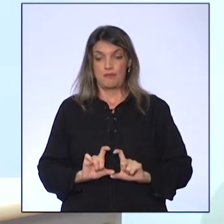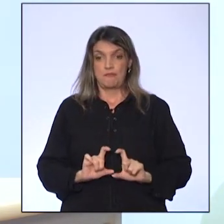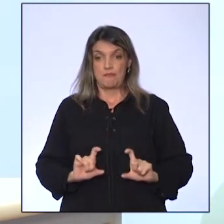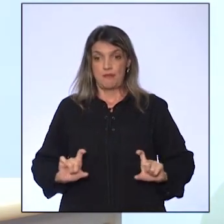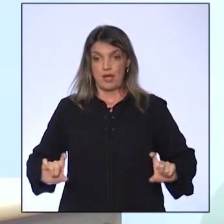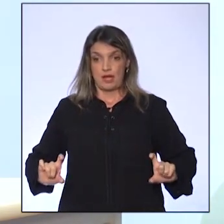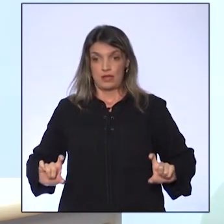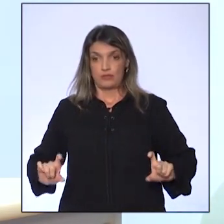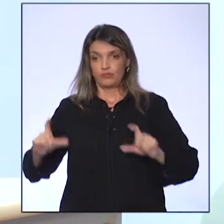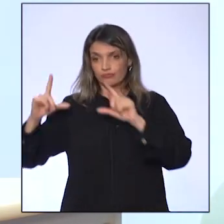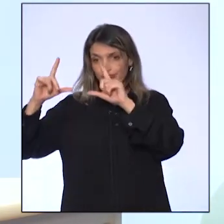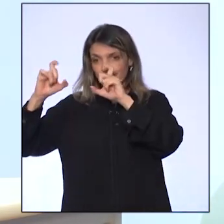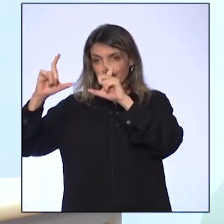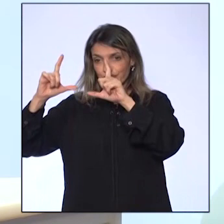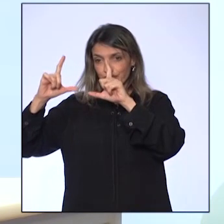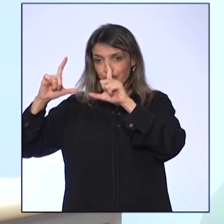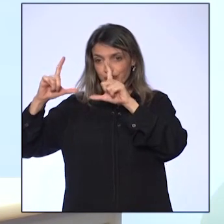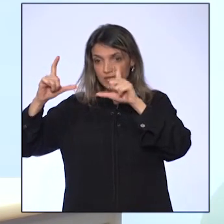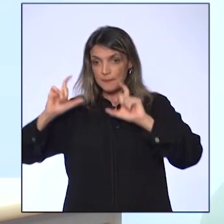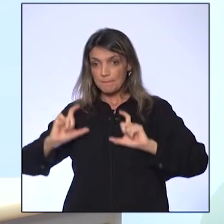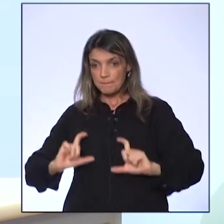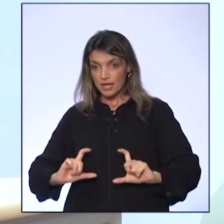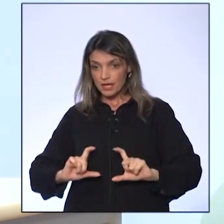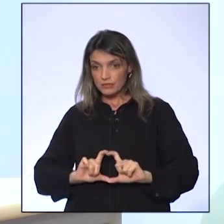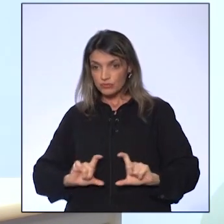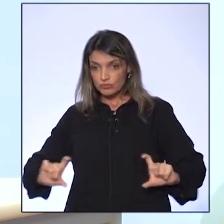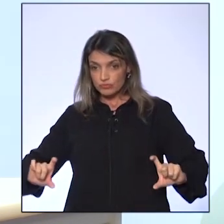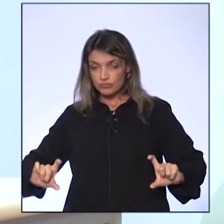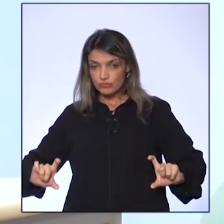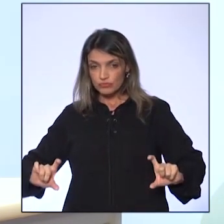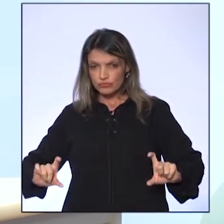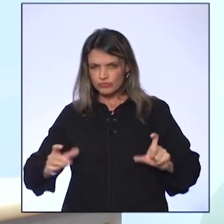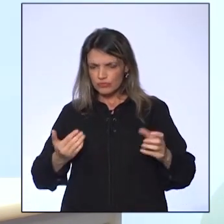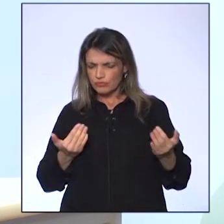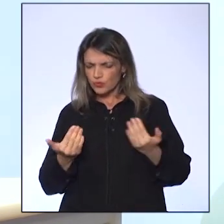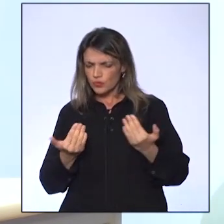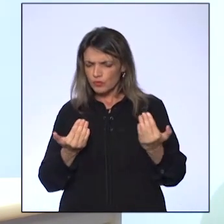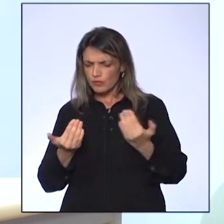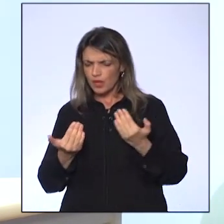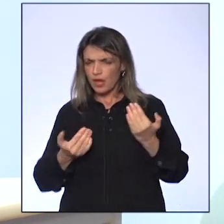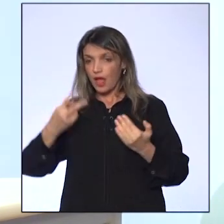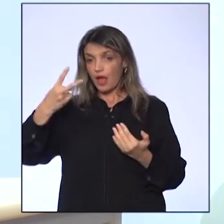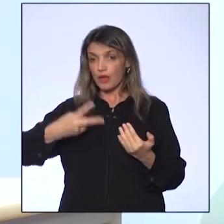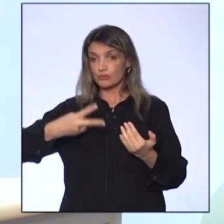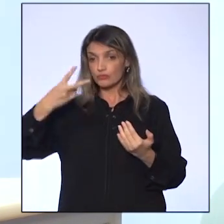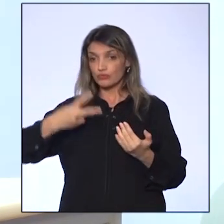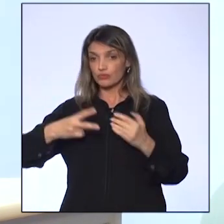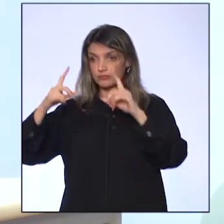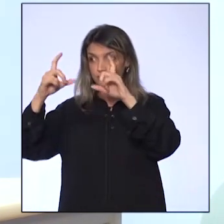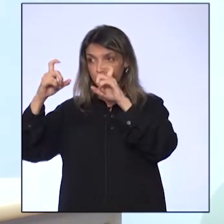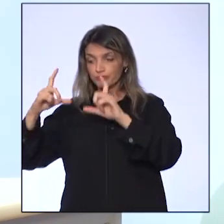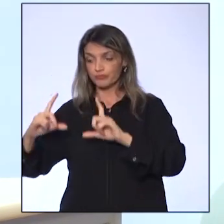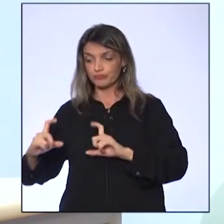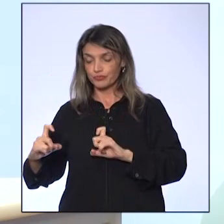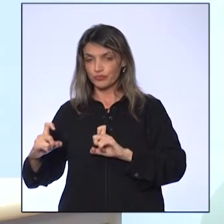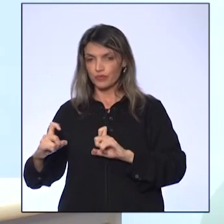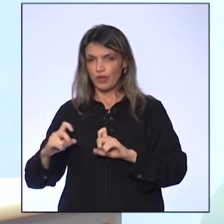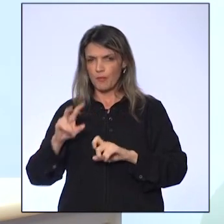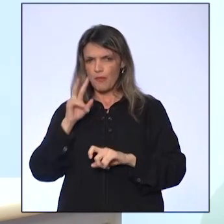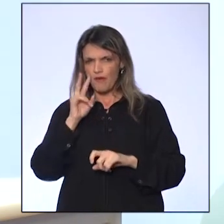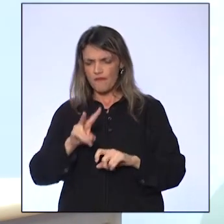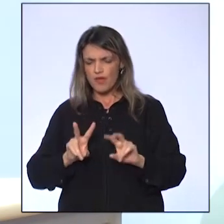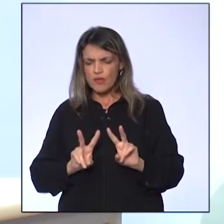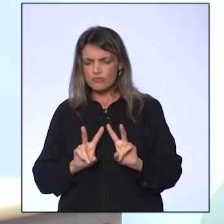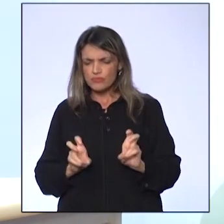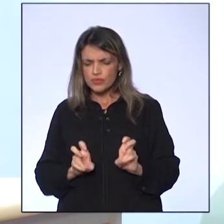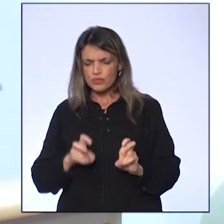inferior. Você vai olhar a imagem, vai relacionar com a anterior, vai olhar o título e vai verificar na fonte.